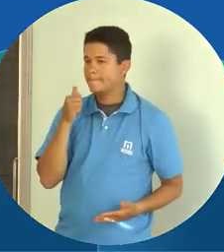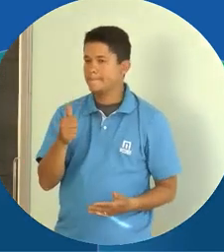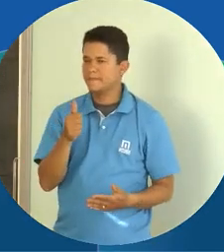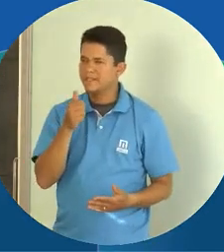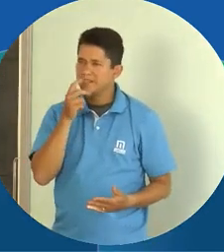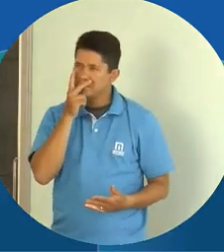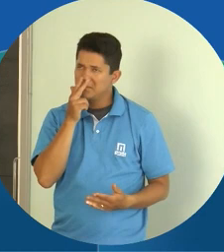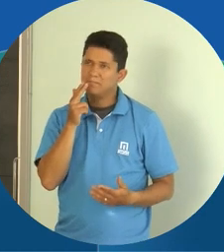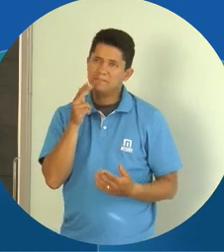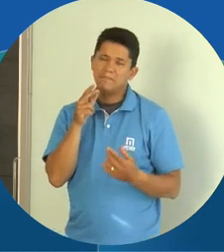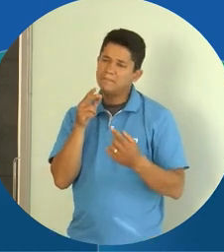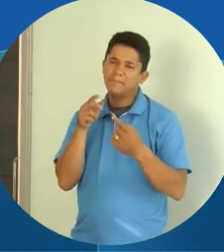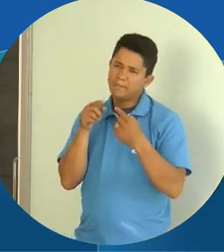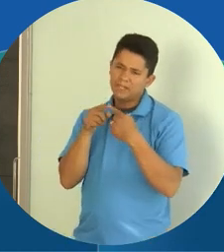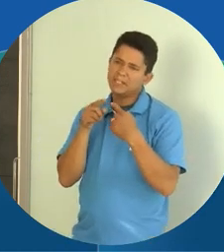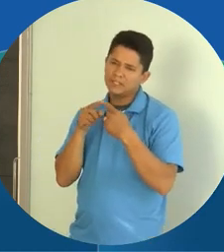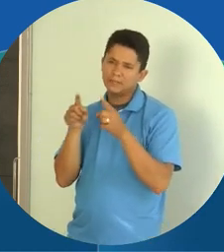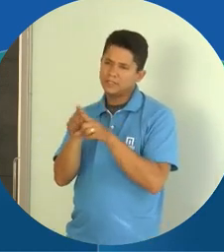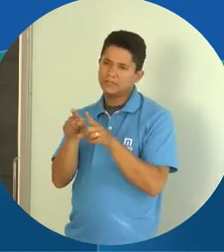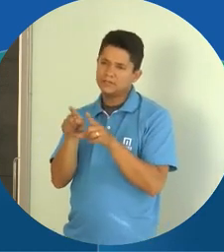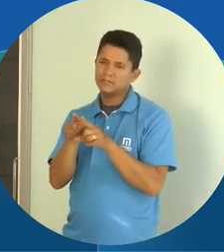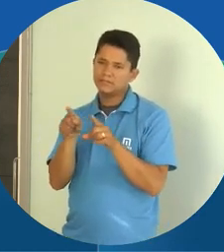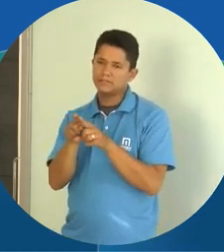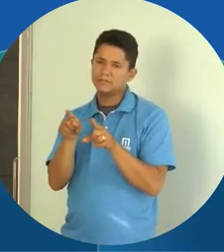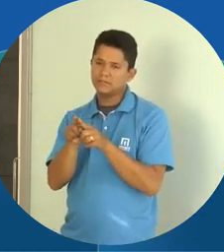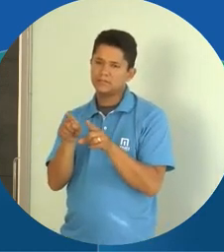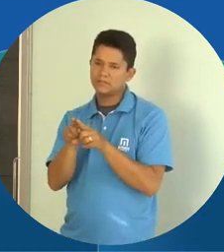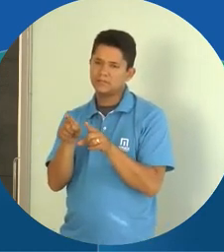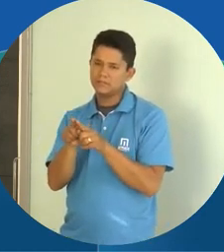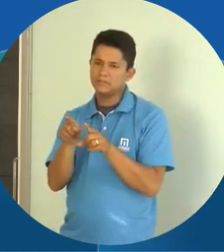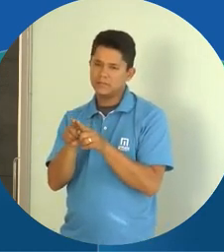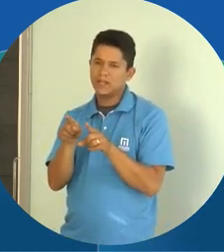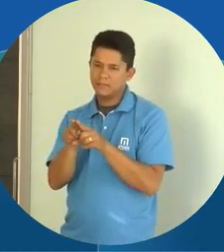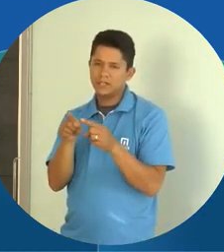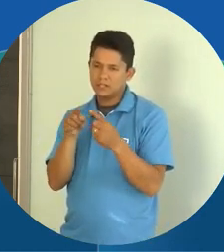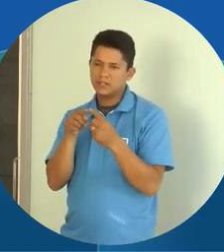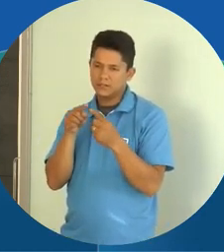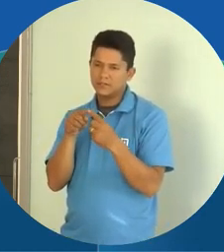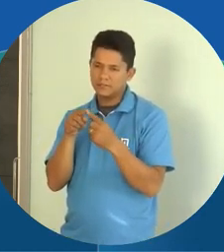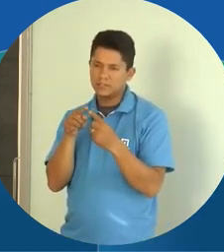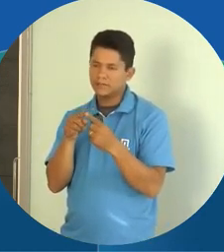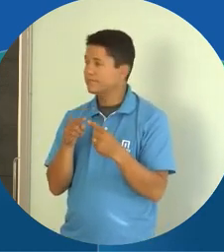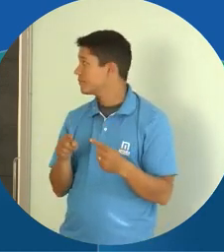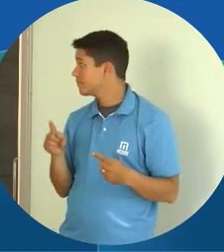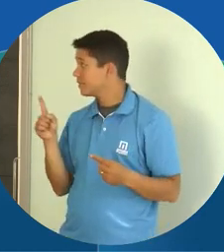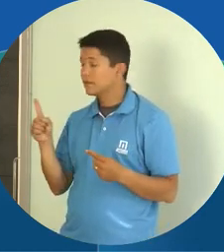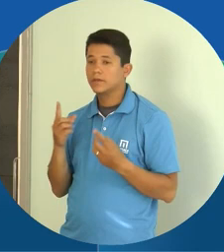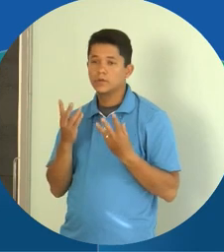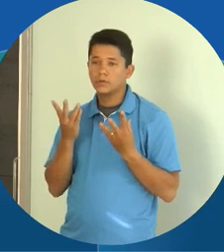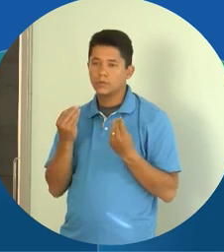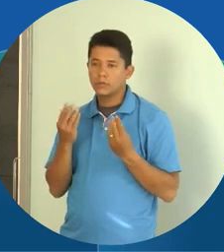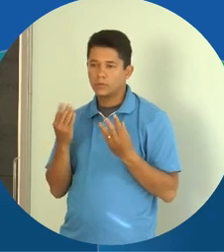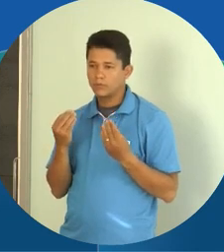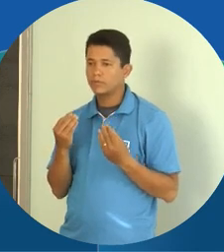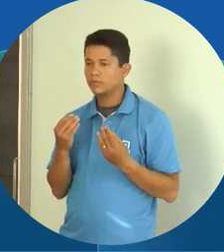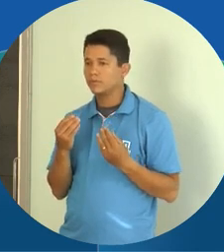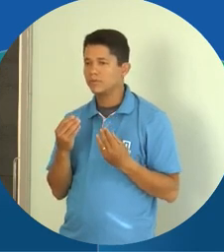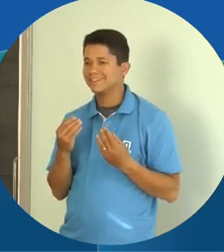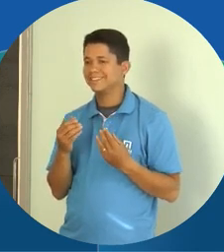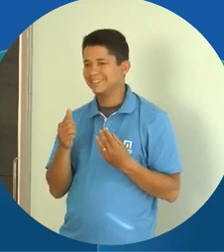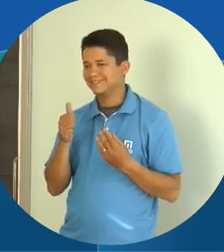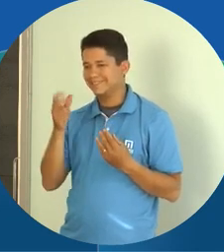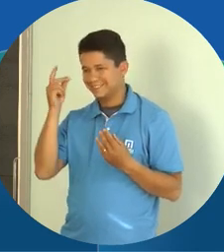vamos mostrar muitas aplicações que foram feitas lá, porque é uma empresa parceira nossa, e a gente tem